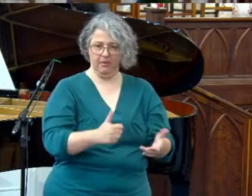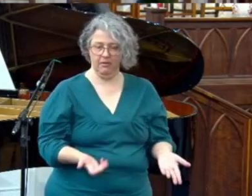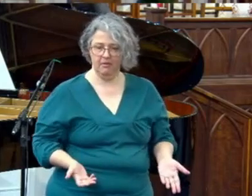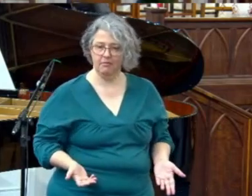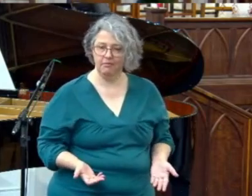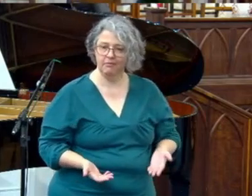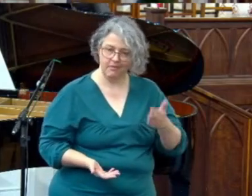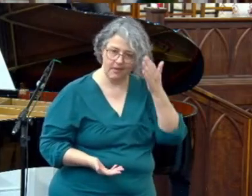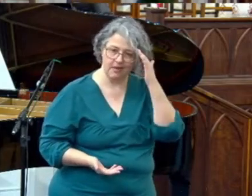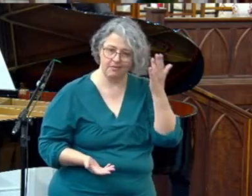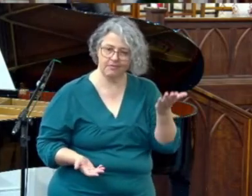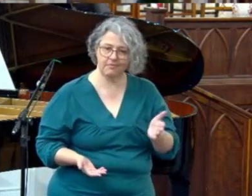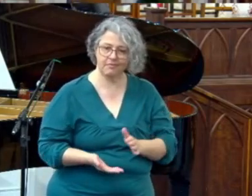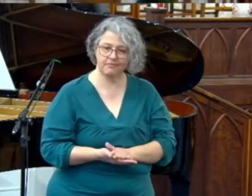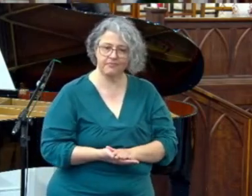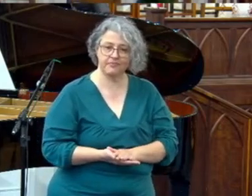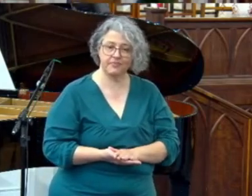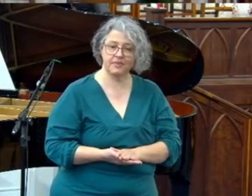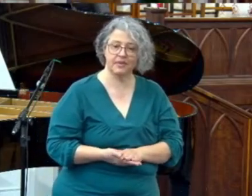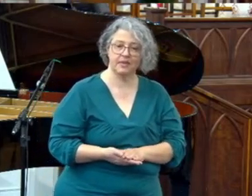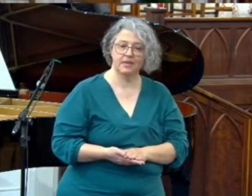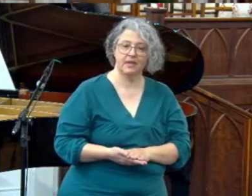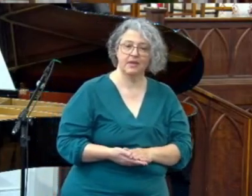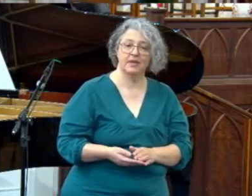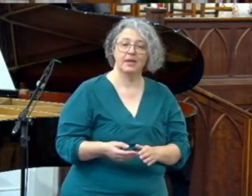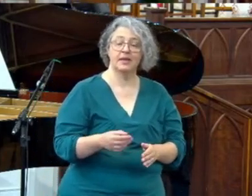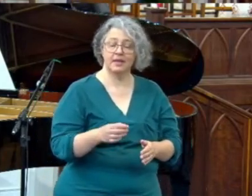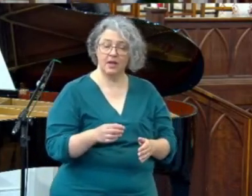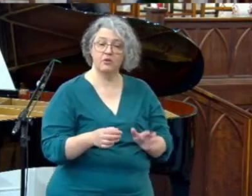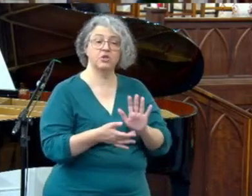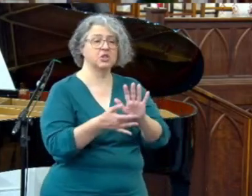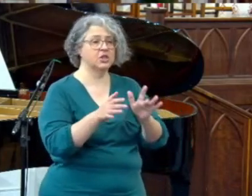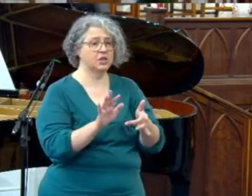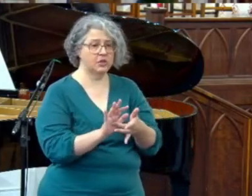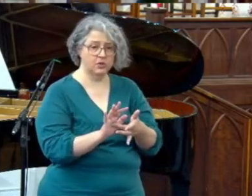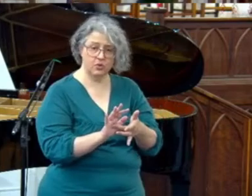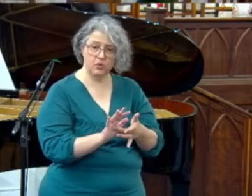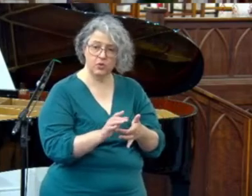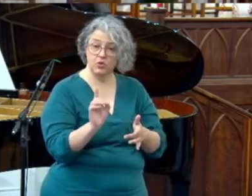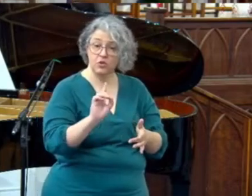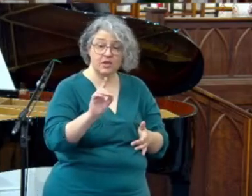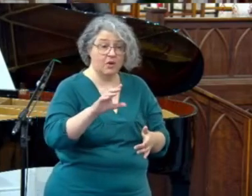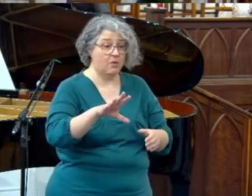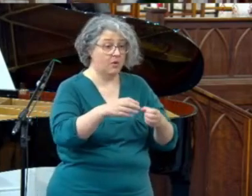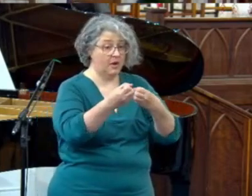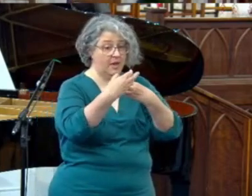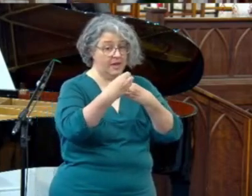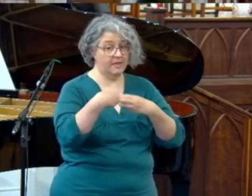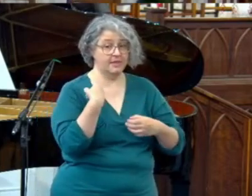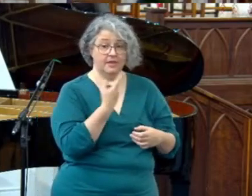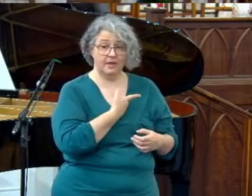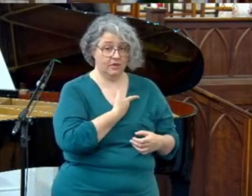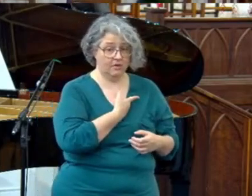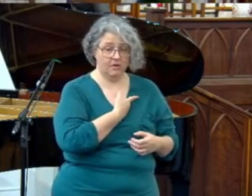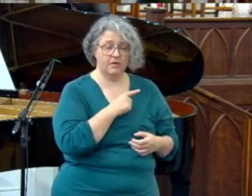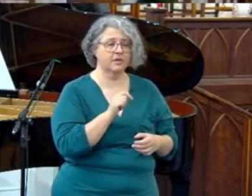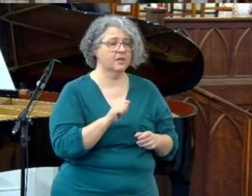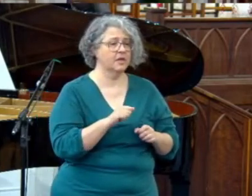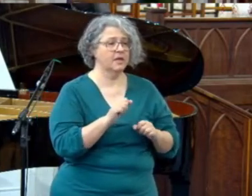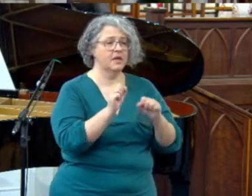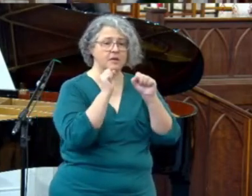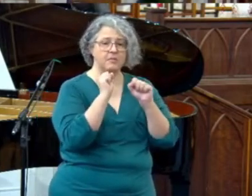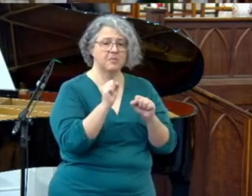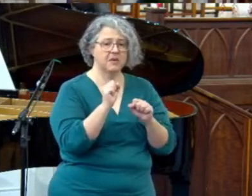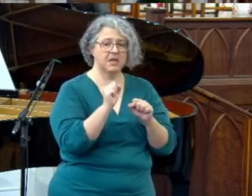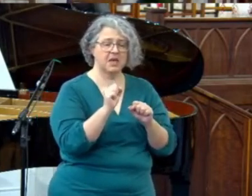forma. Por certo, Jesus não nos ensina que o julgamento não faz parte da vida. O julgamento ou